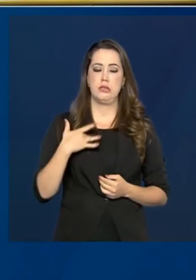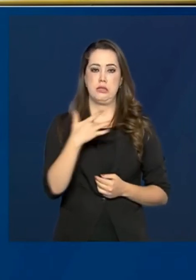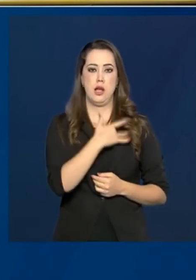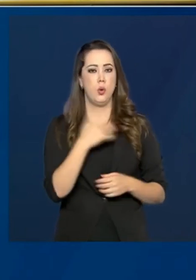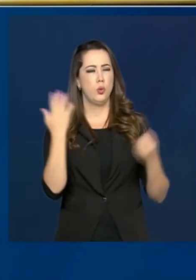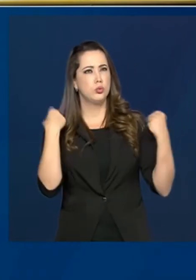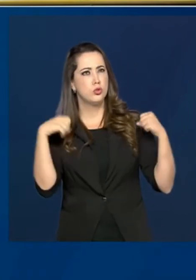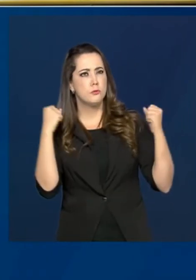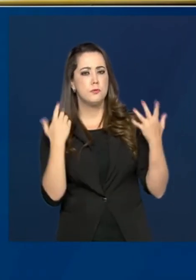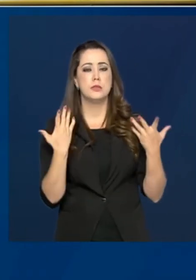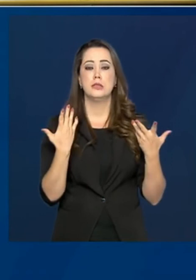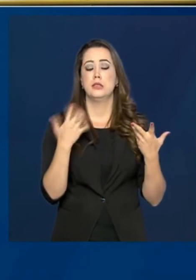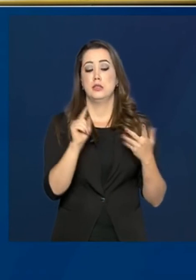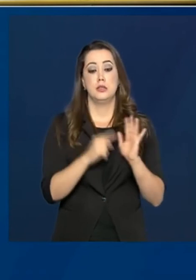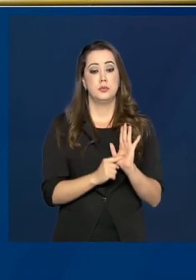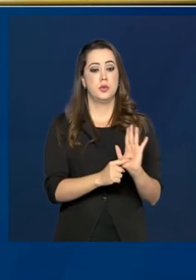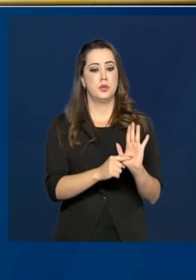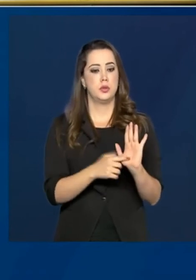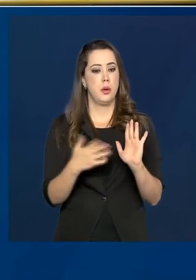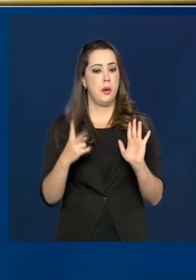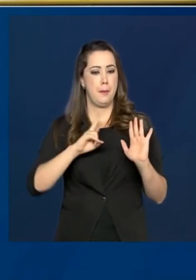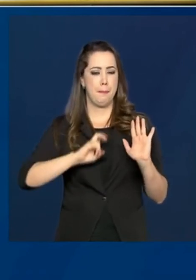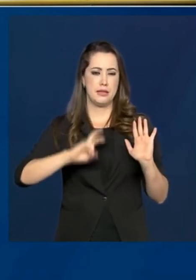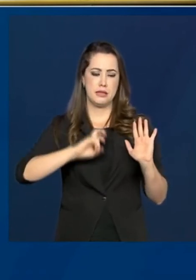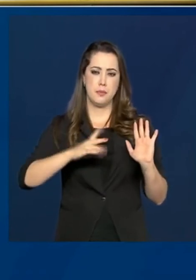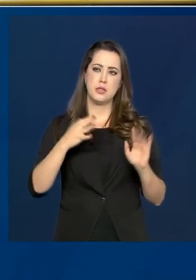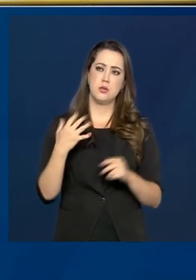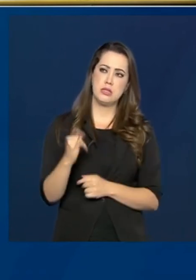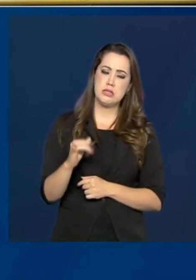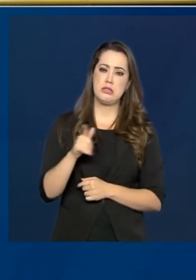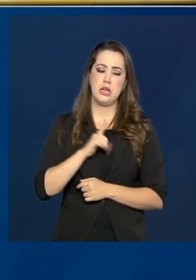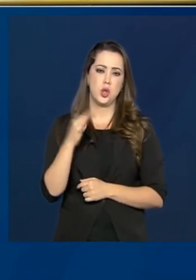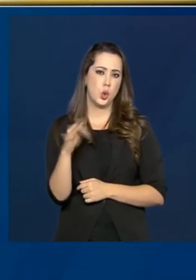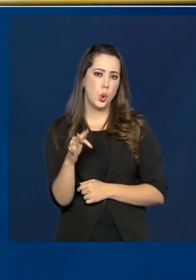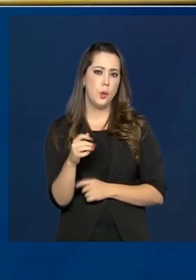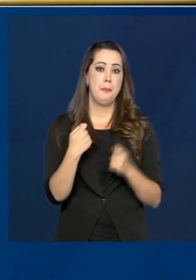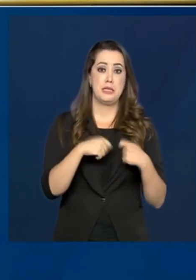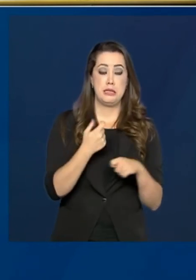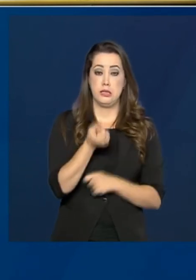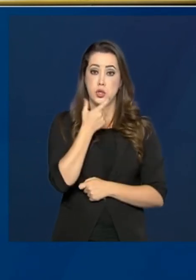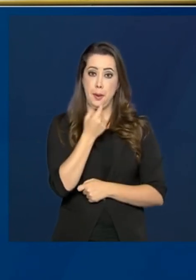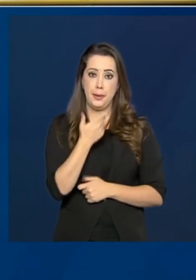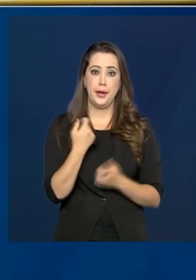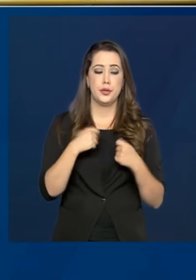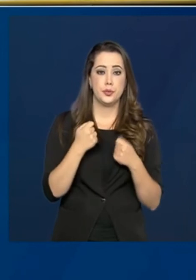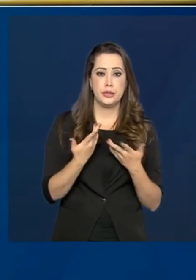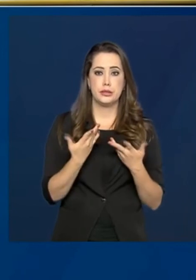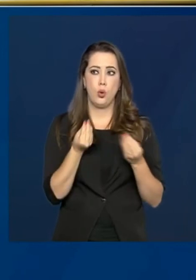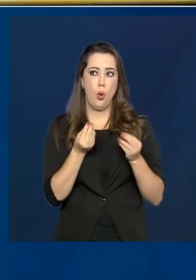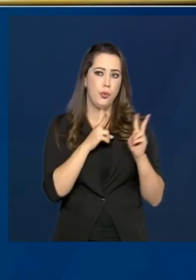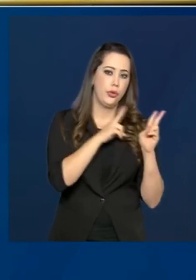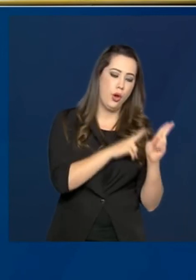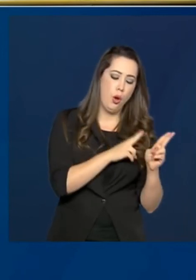outra pesquisa, esse indicador avalia a percepção de dor, desconforto, dependência de medicações, tratamentos, qualidade de sono e